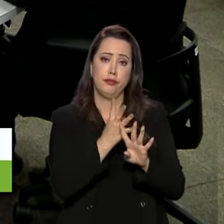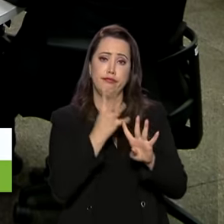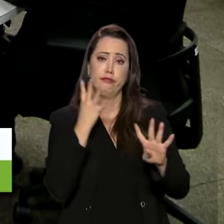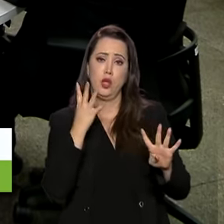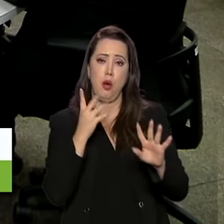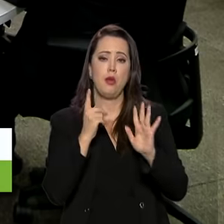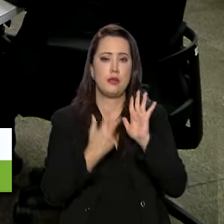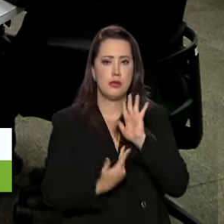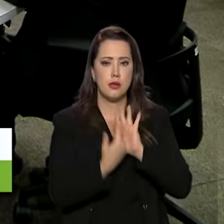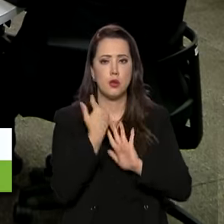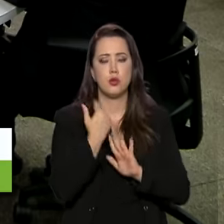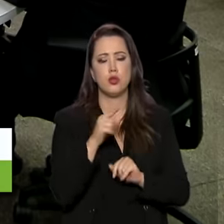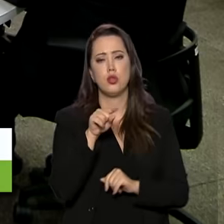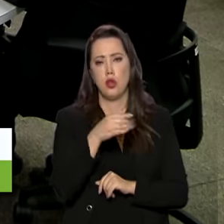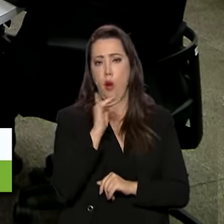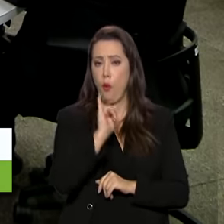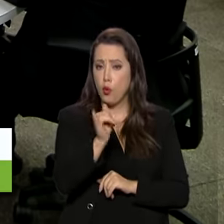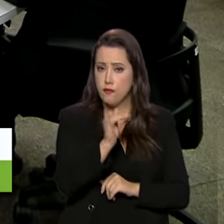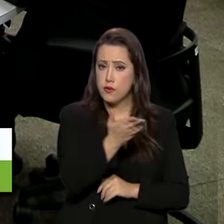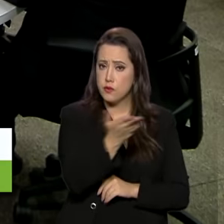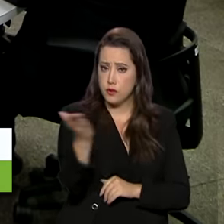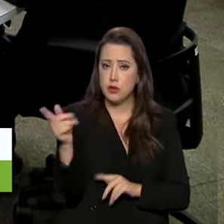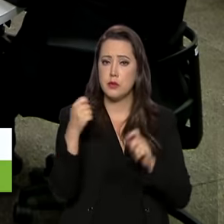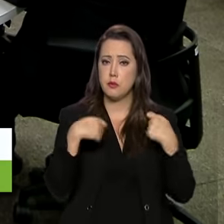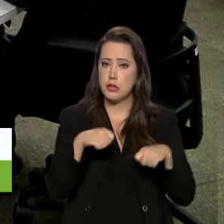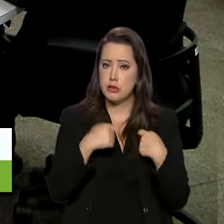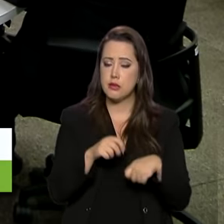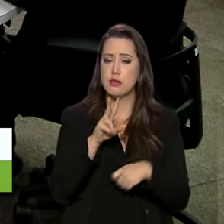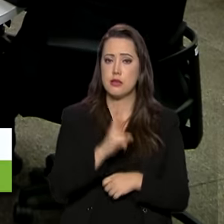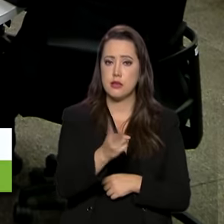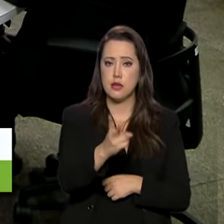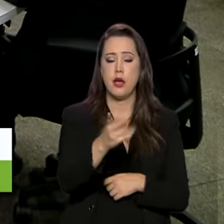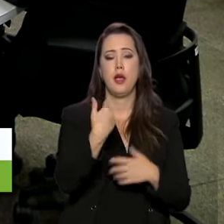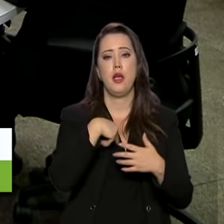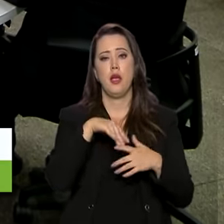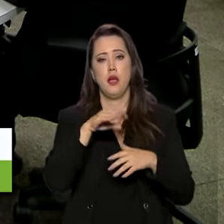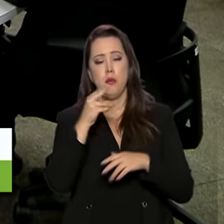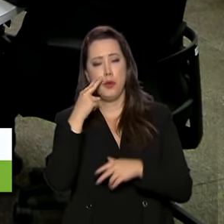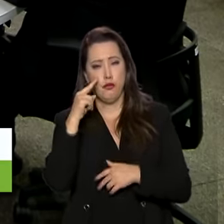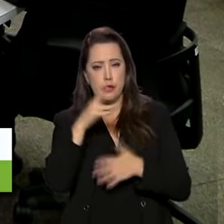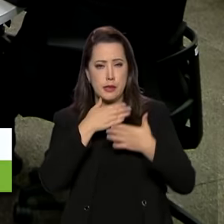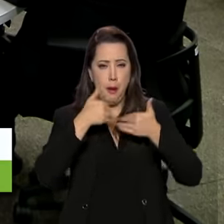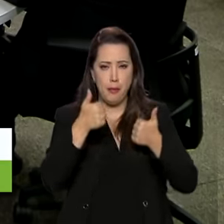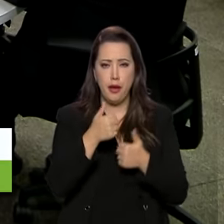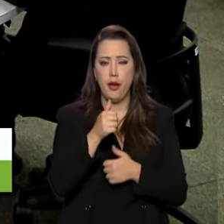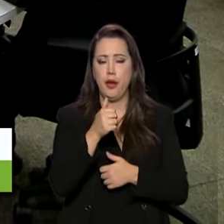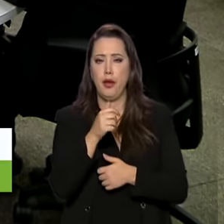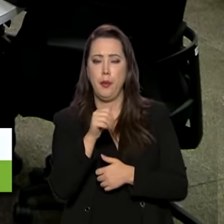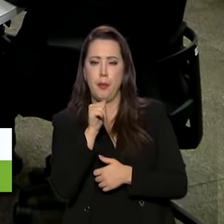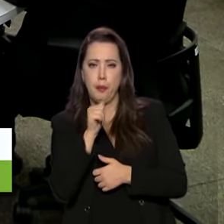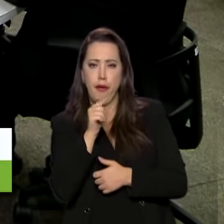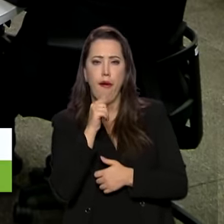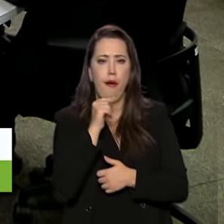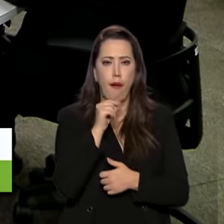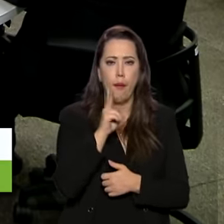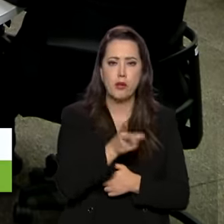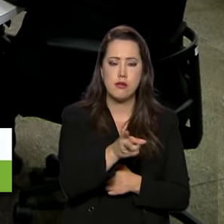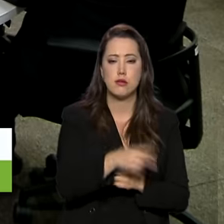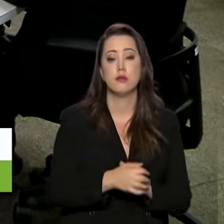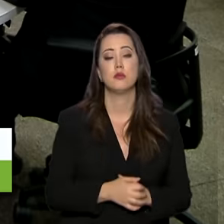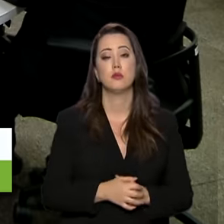passa sempre os exames periódicos nos secar em super importante tomar muita água a doença renal crônica é caracterizada